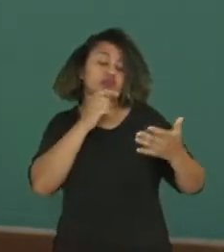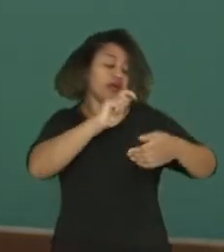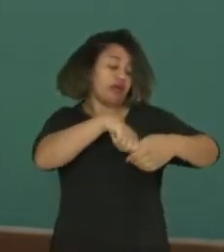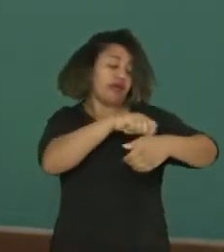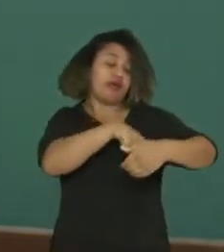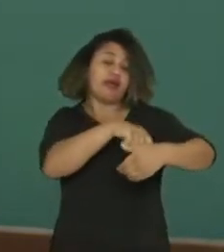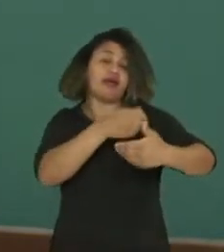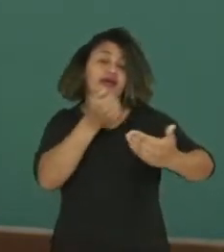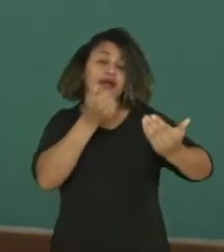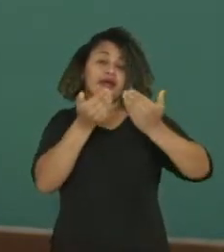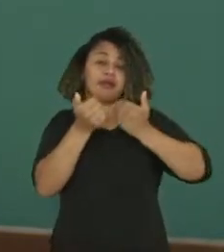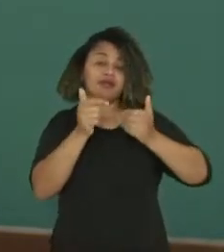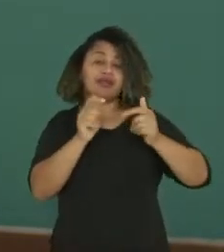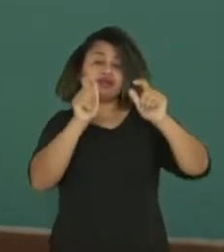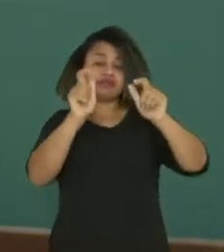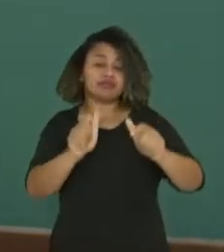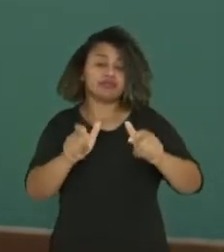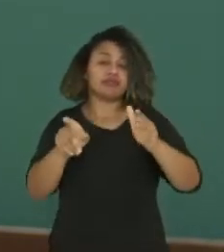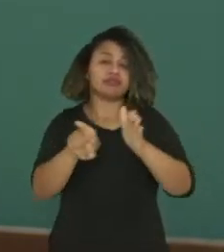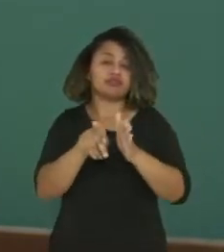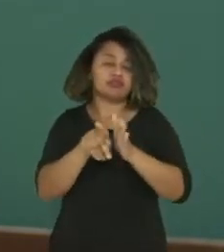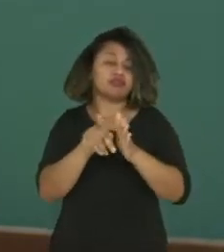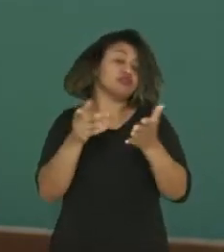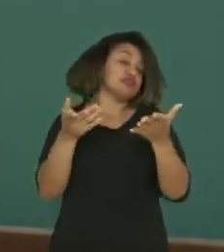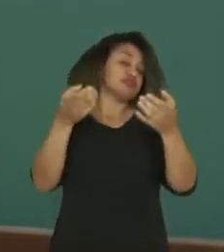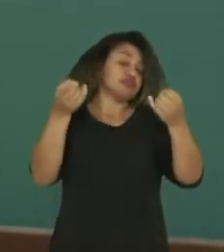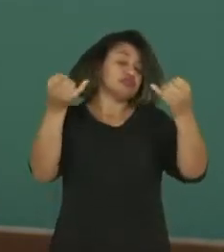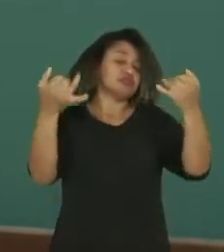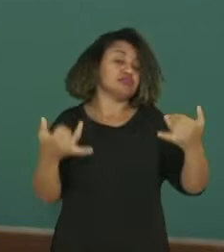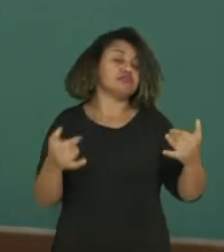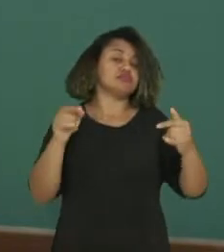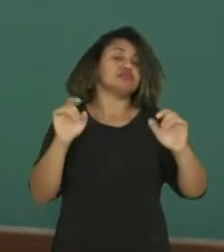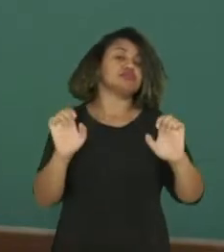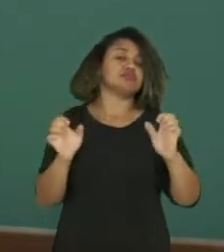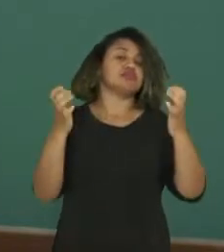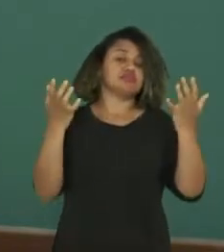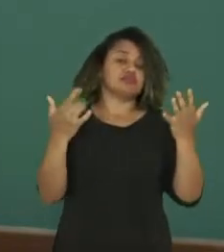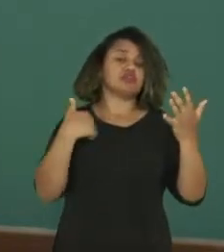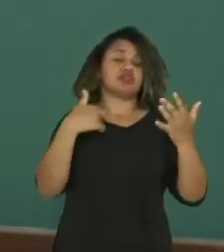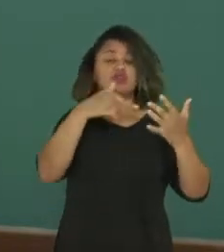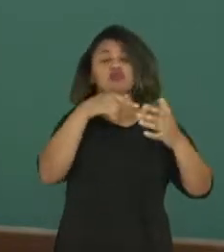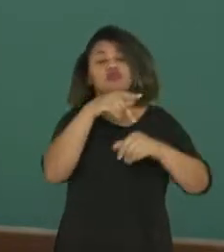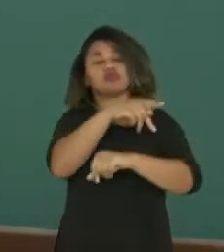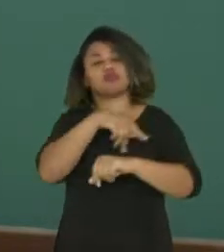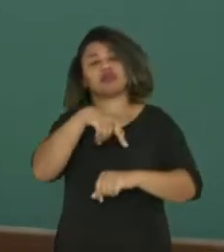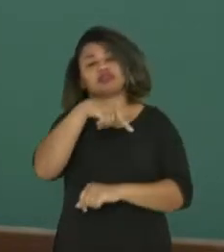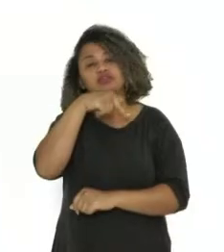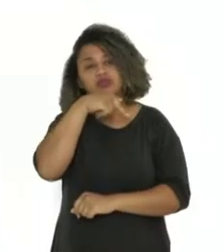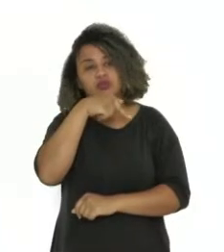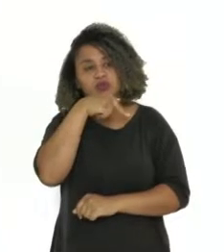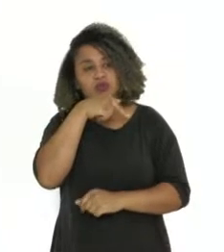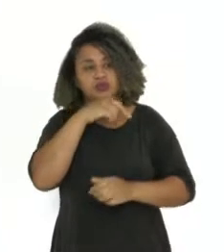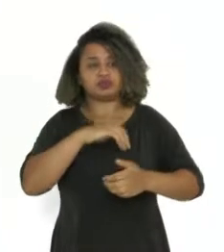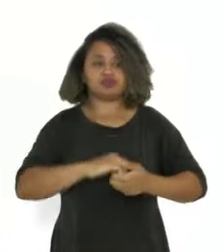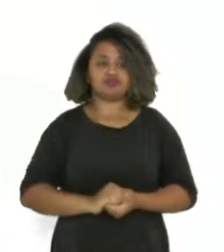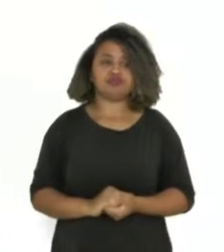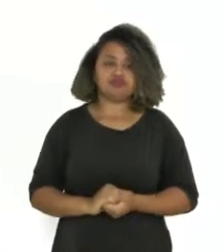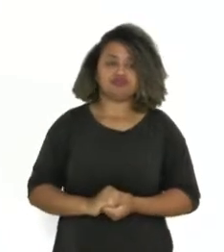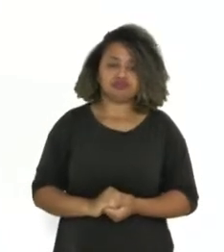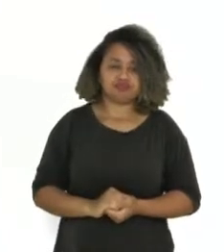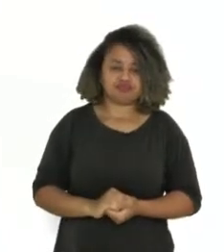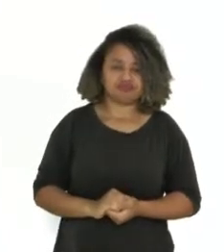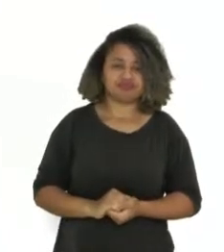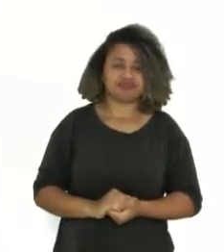culinária regional, né? Como nós estamos falando aqui, por exemplo, do Peru. Apresenta possibilidades